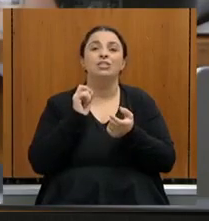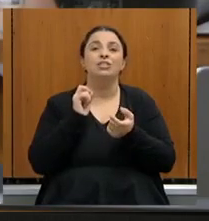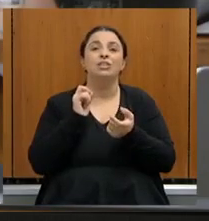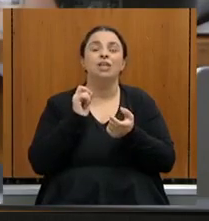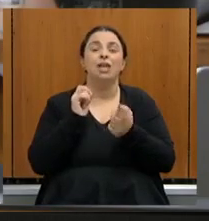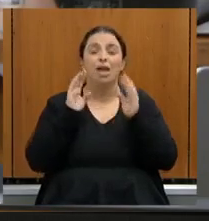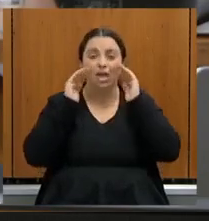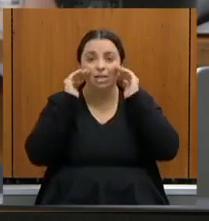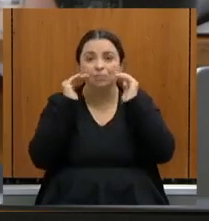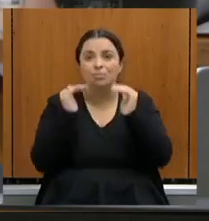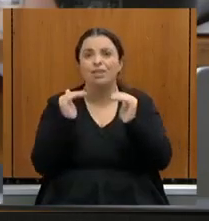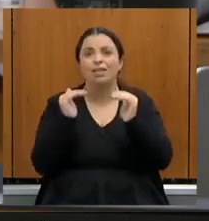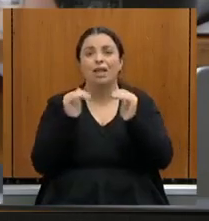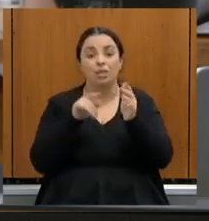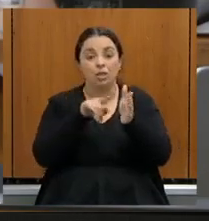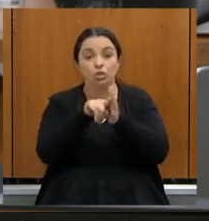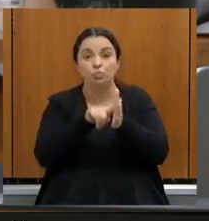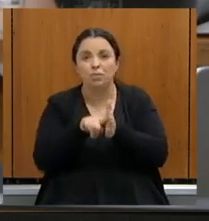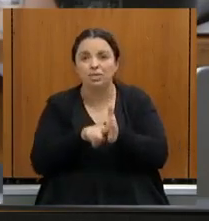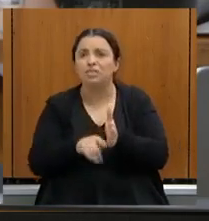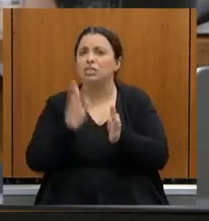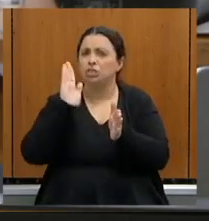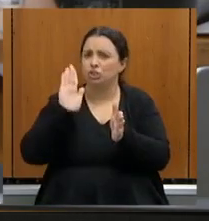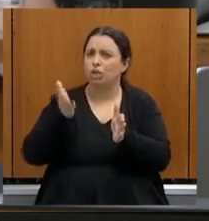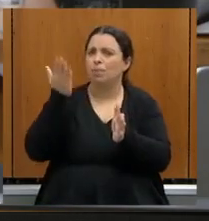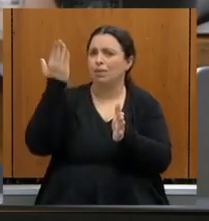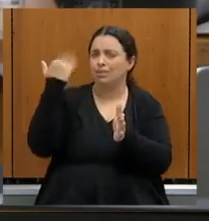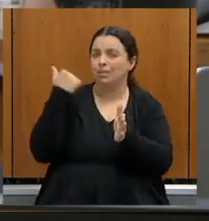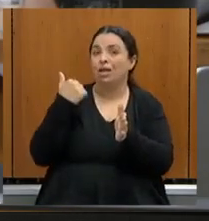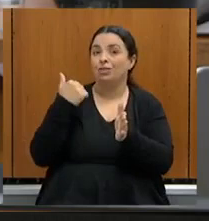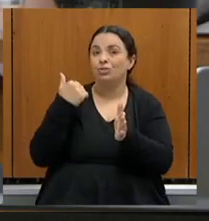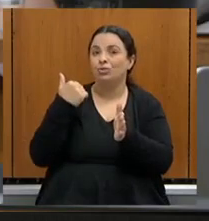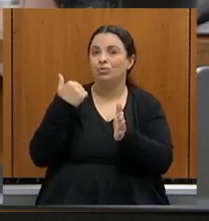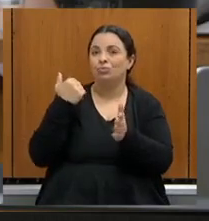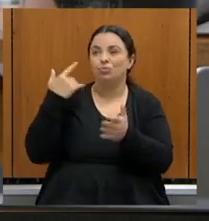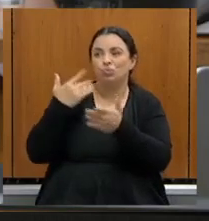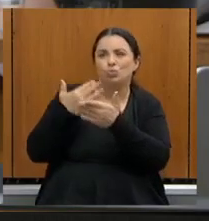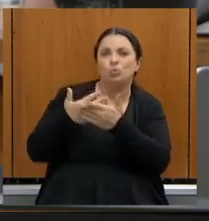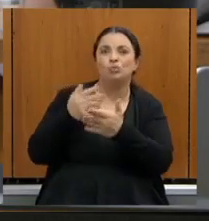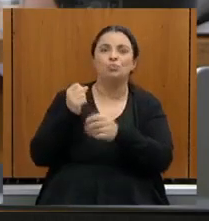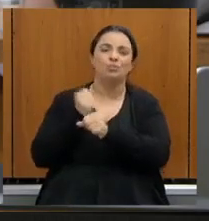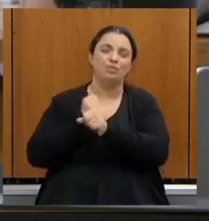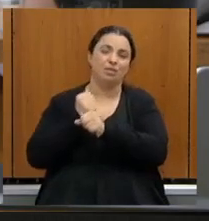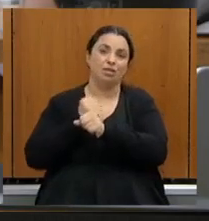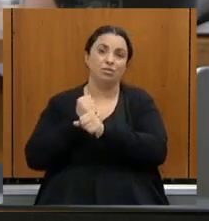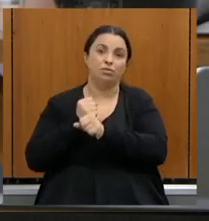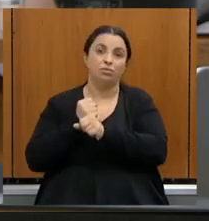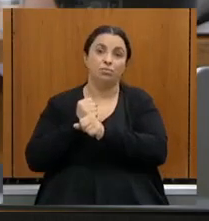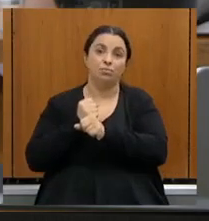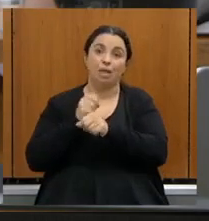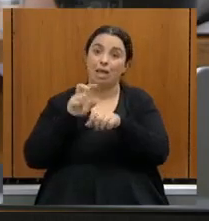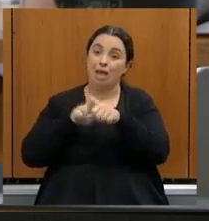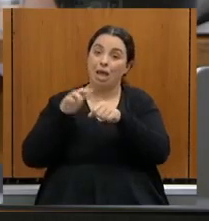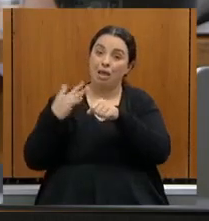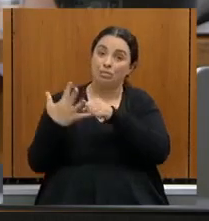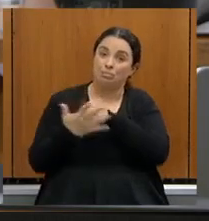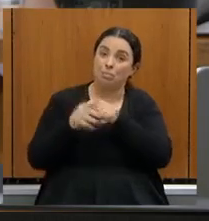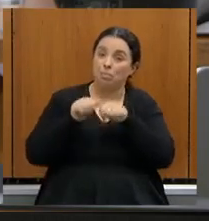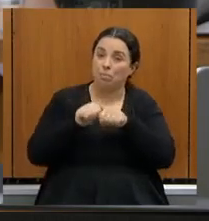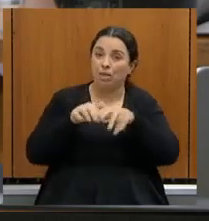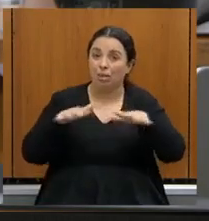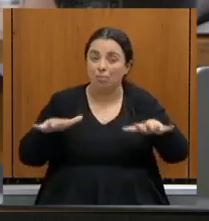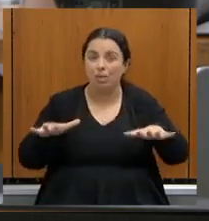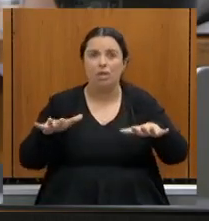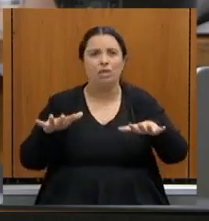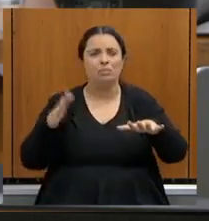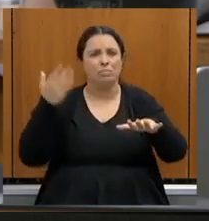consideração por pesquisas científicas nos últimos anos as pandemias os momentos